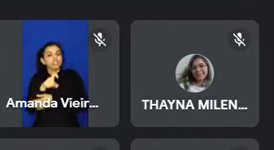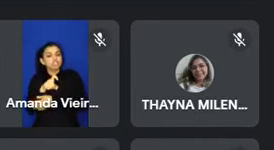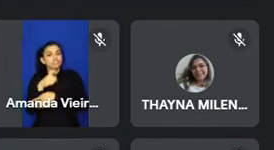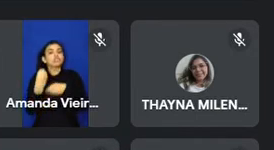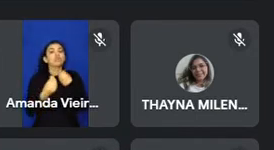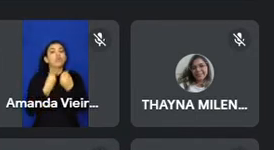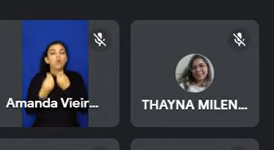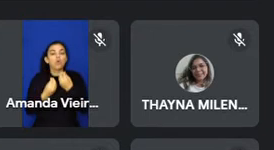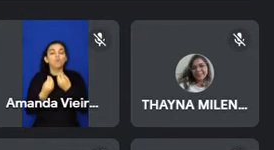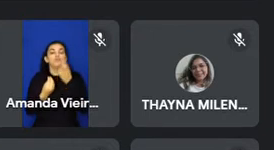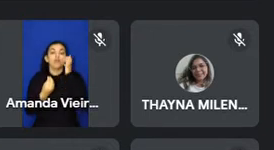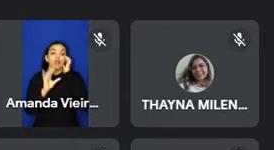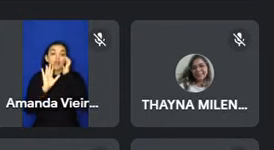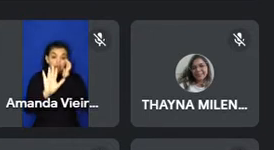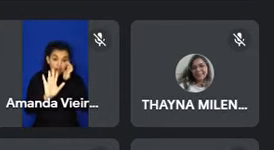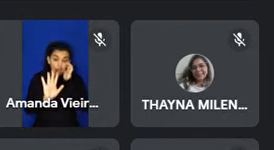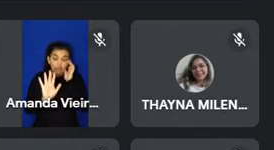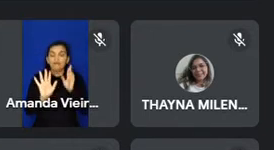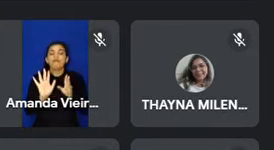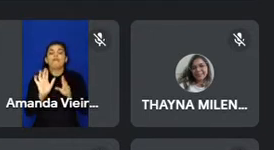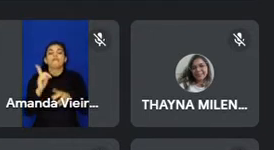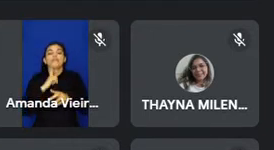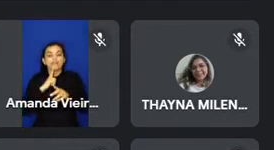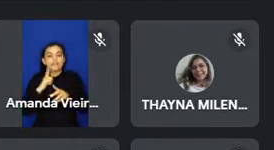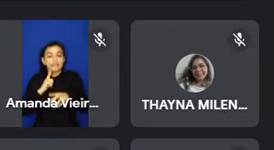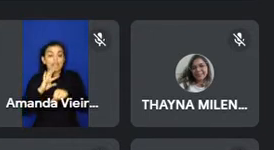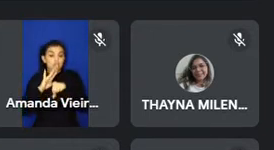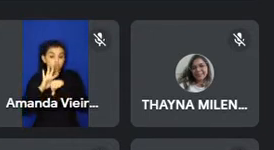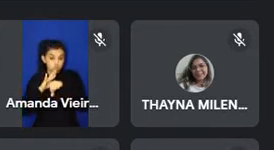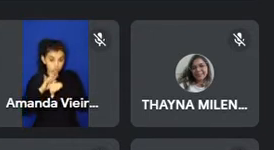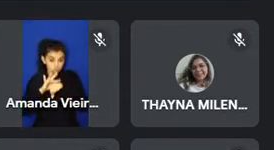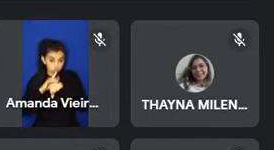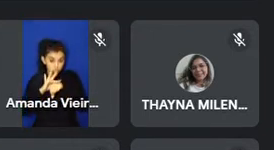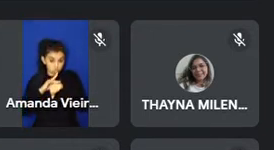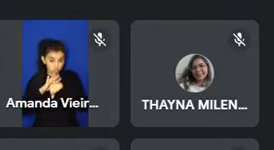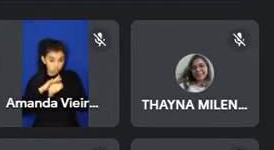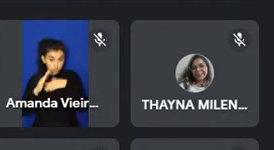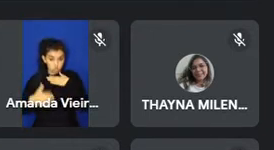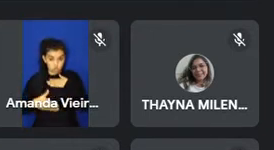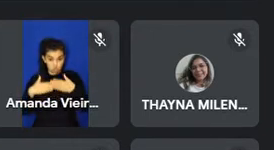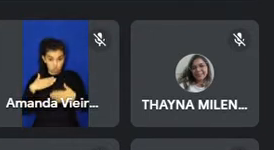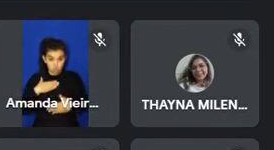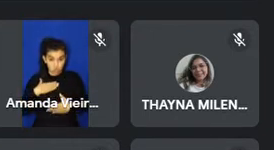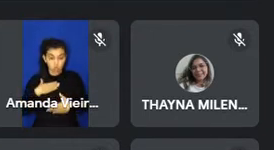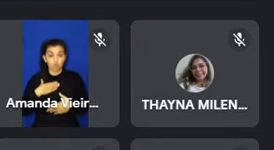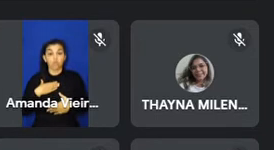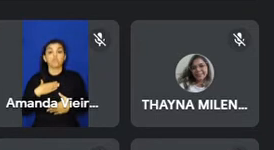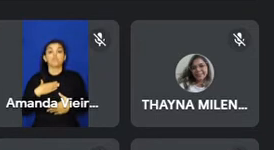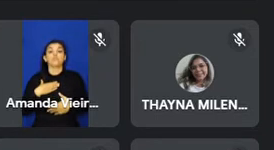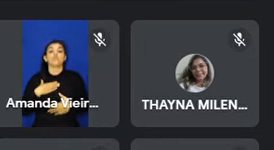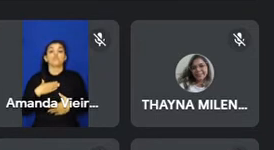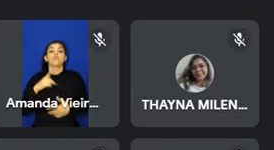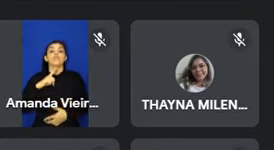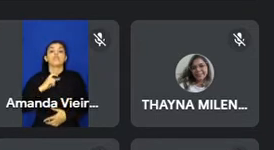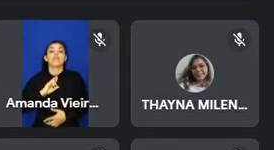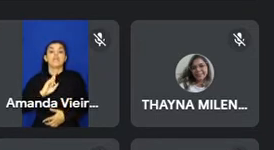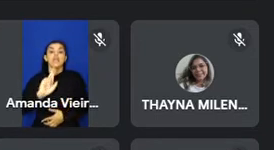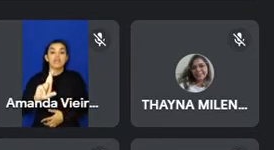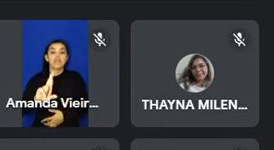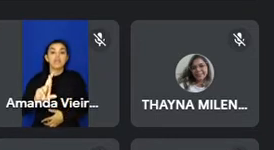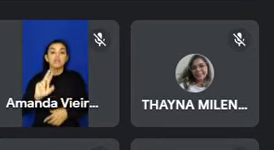Então, ele está infectado, a primeira resposta que ele vai ter a esse vírus X, qual é? Para a gente recapitular tudo